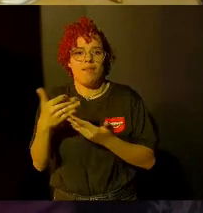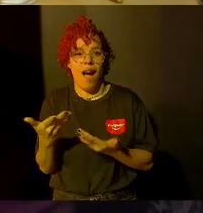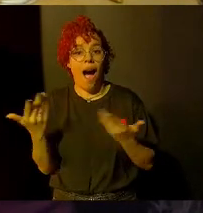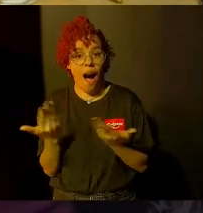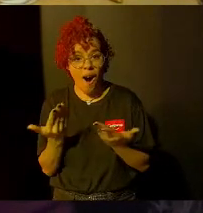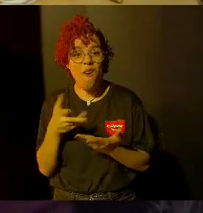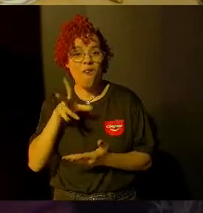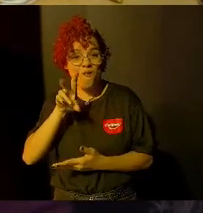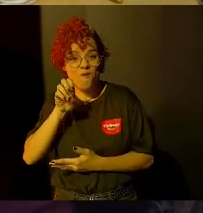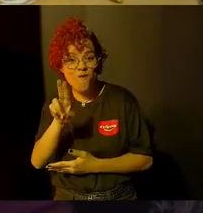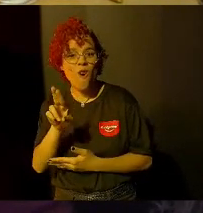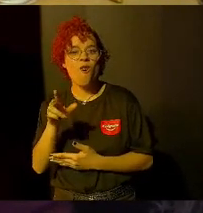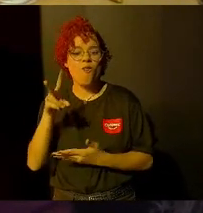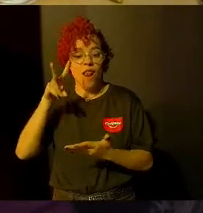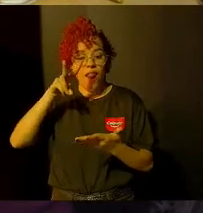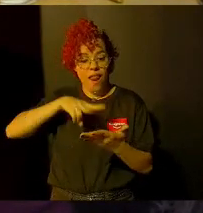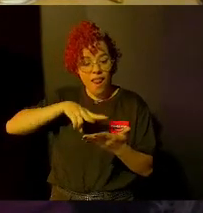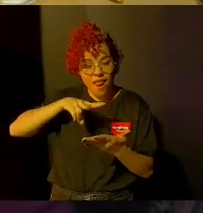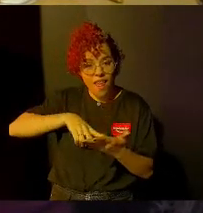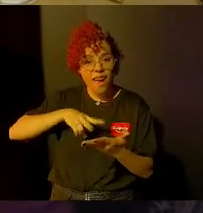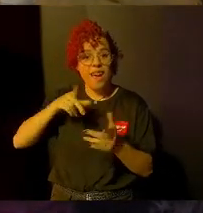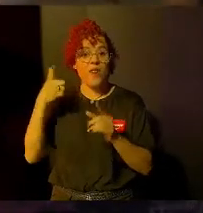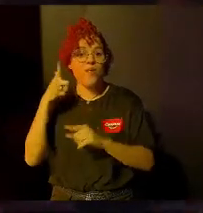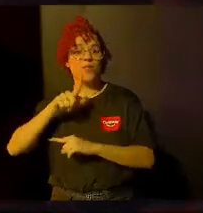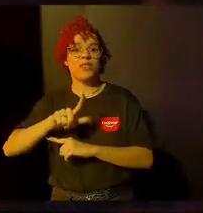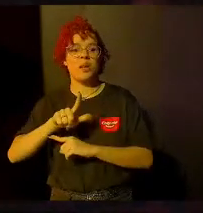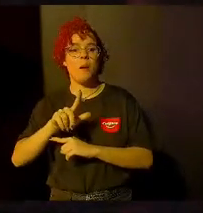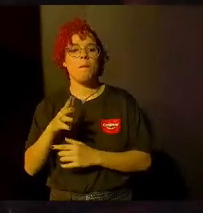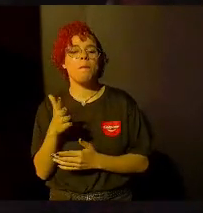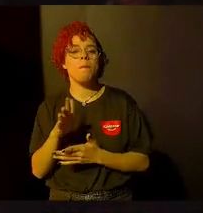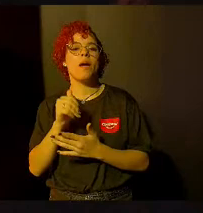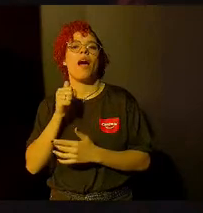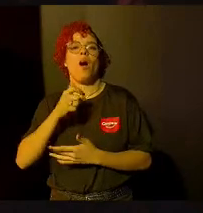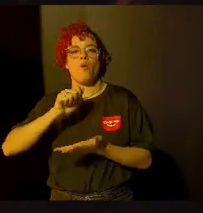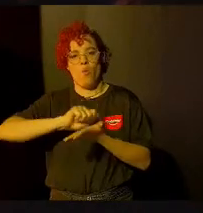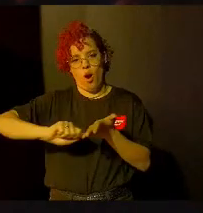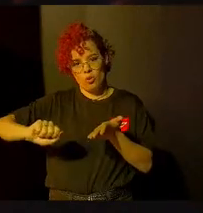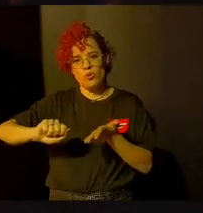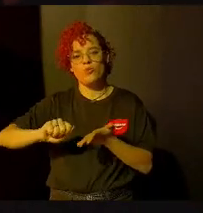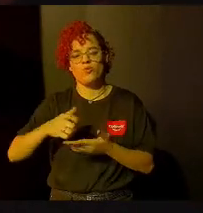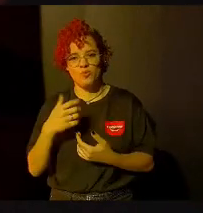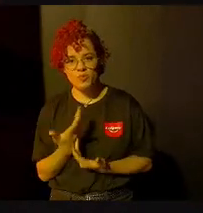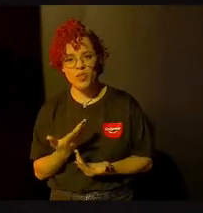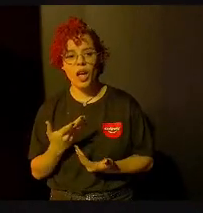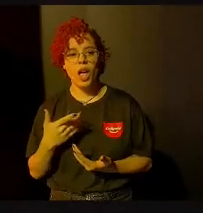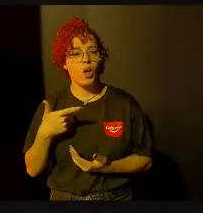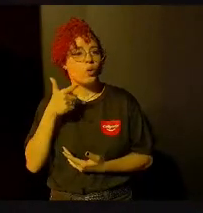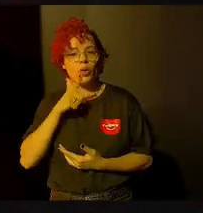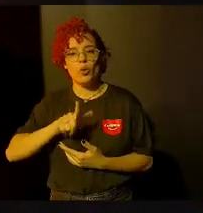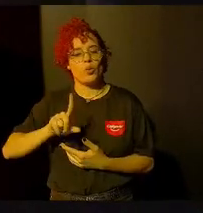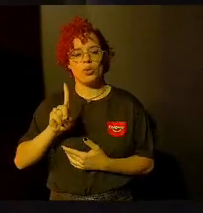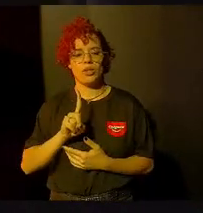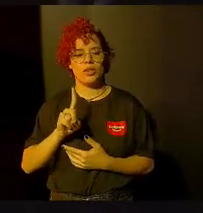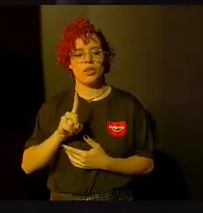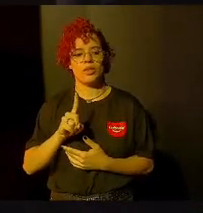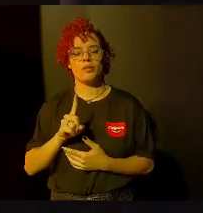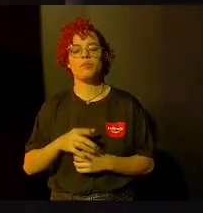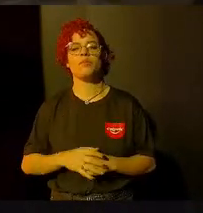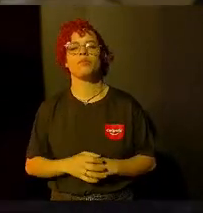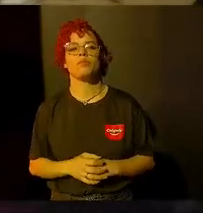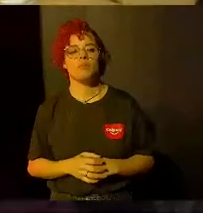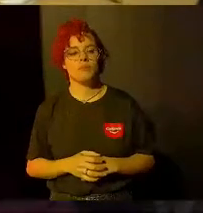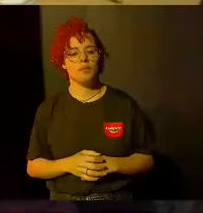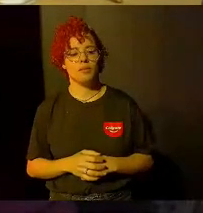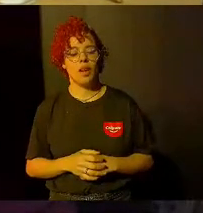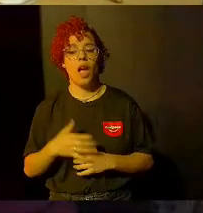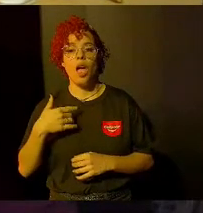o autógrafo vou conseguir ler e pegar o autógrafo do Jardel que eu também não consegui no lançamento e vou